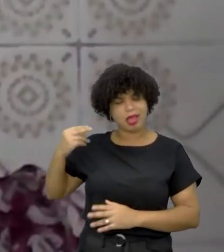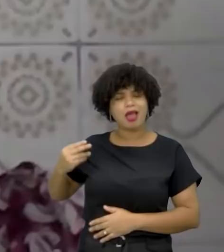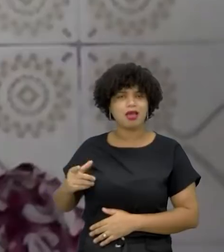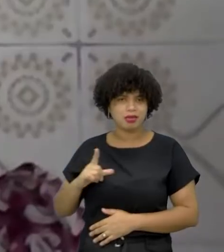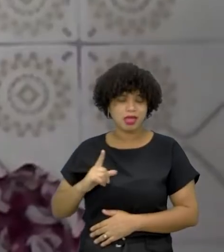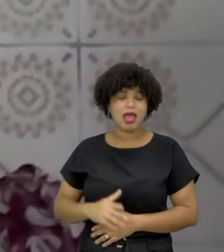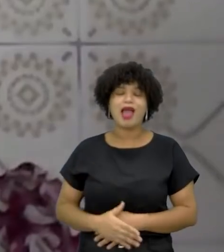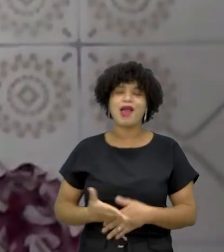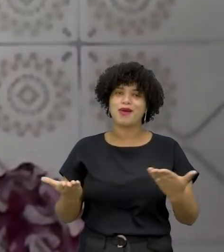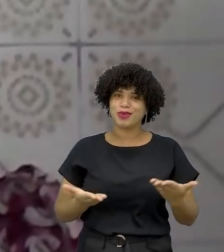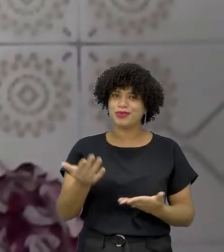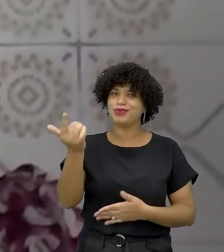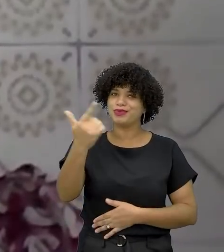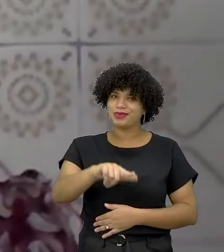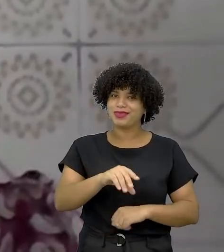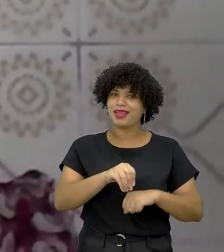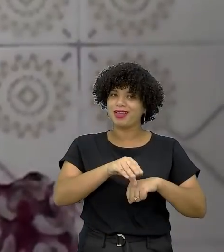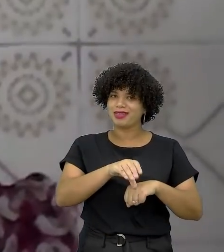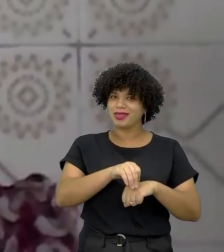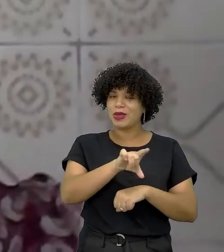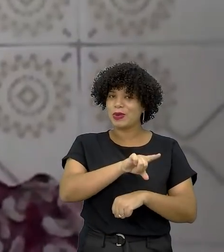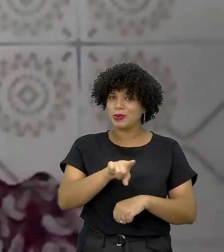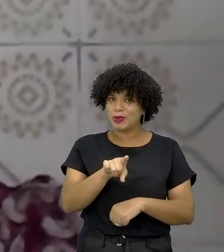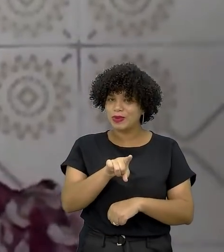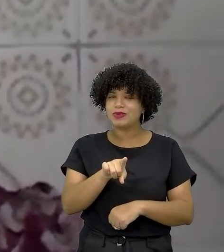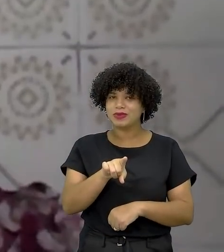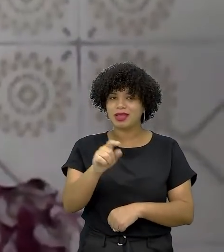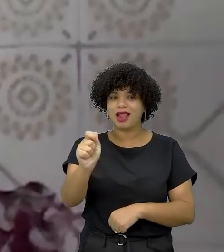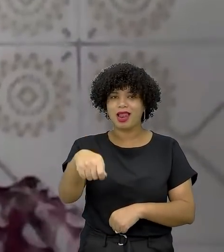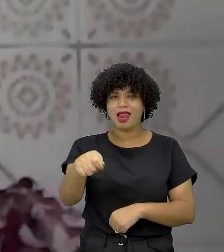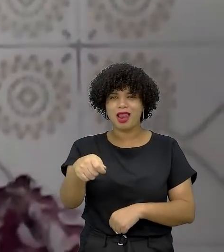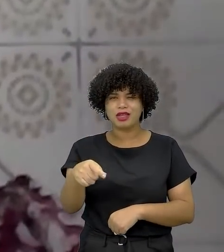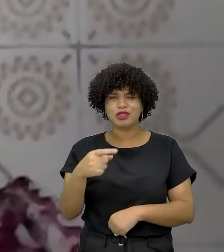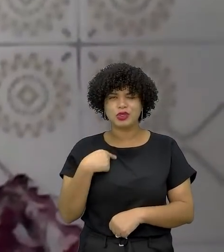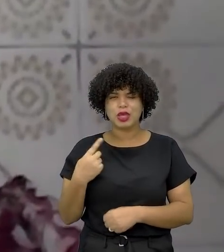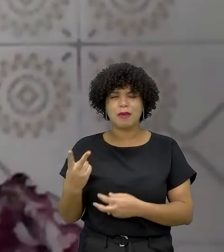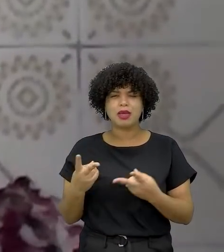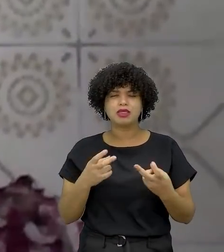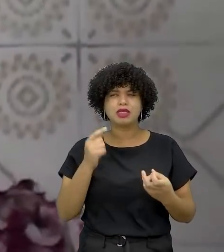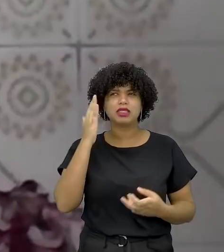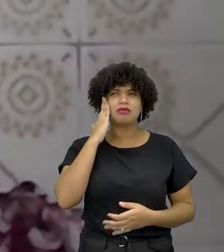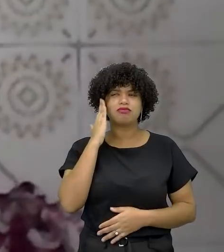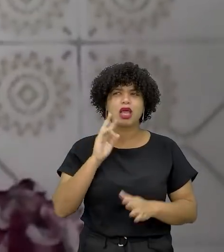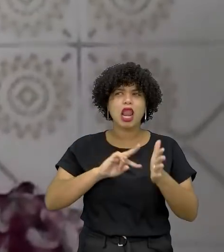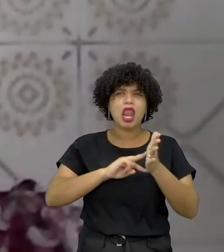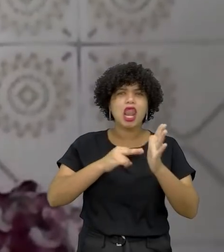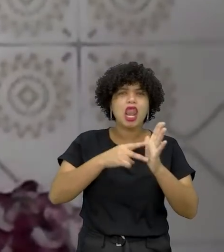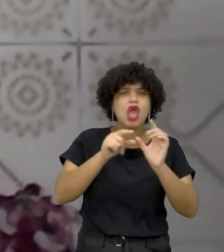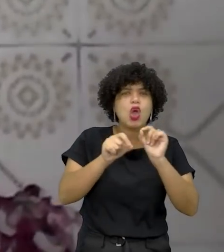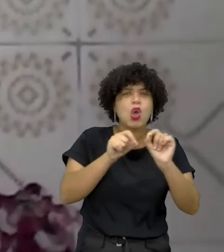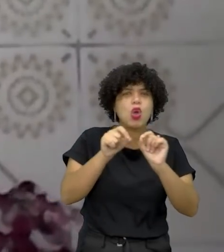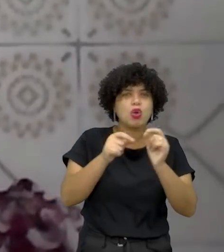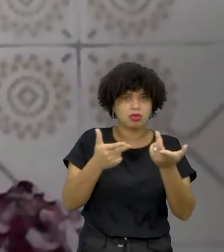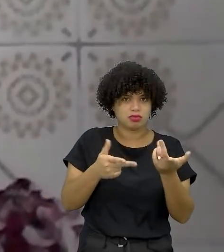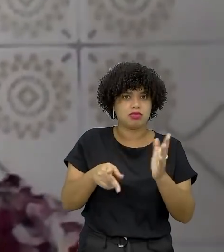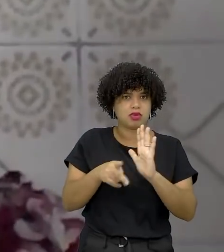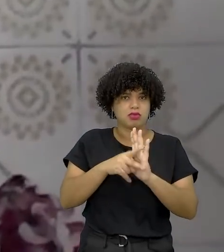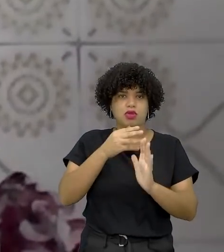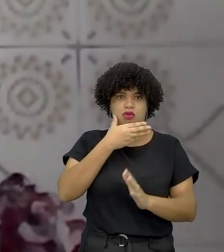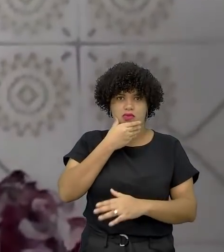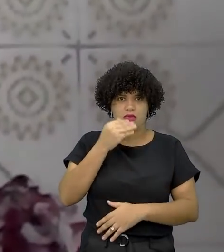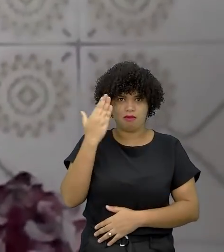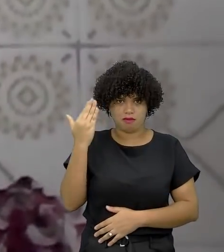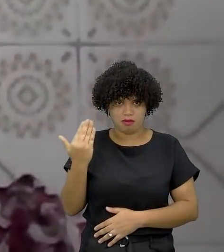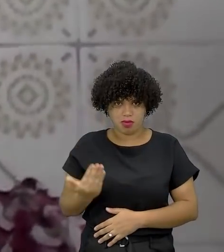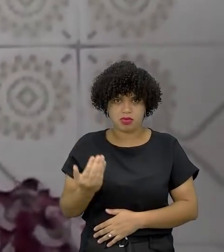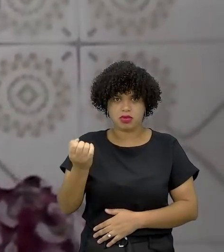gente convida vocês, né, a gente vai olhar aqui a definição que Bender nos coloca, né, que ele fala que a aprendizagem